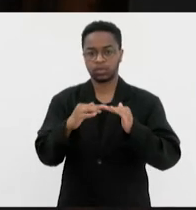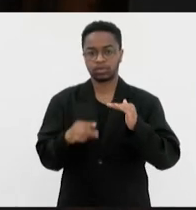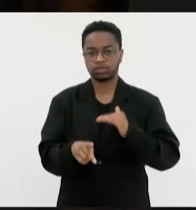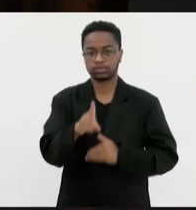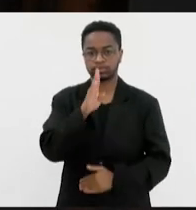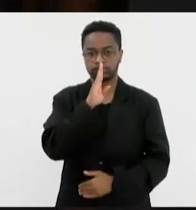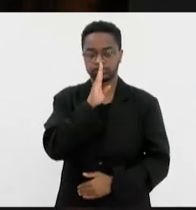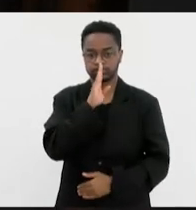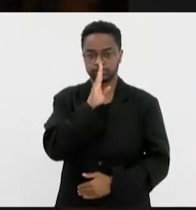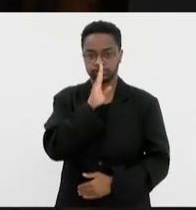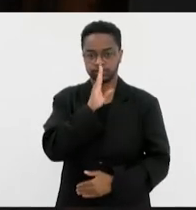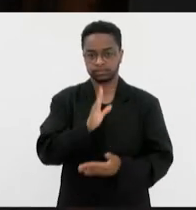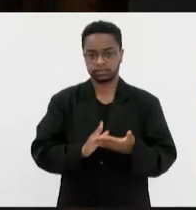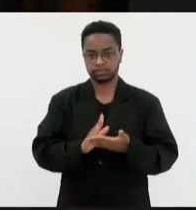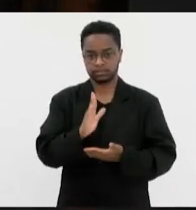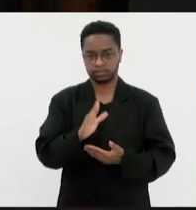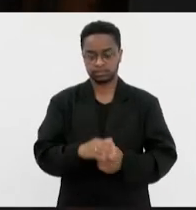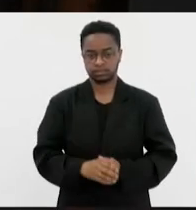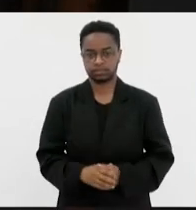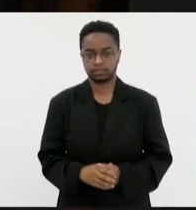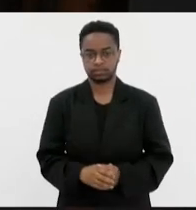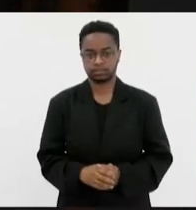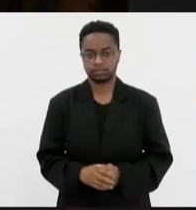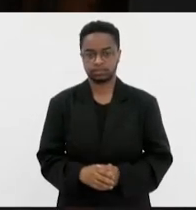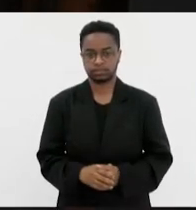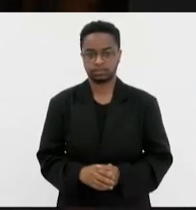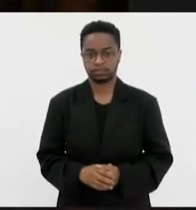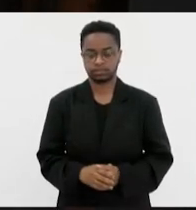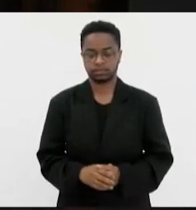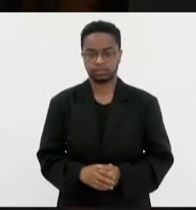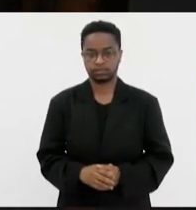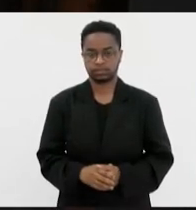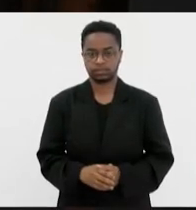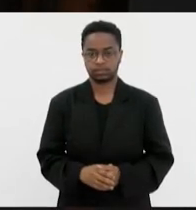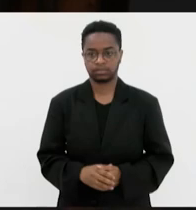permaneçam como estão. Aprovado. Vai